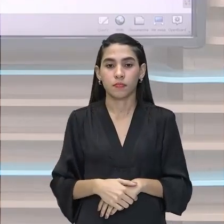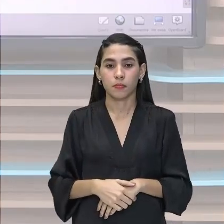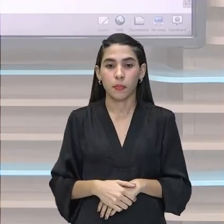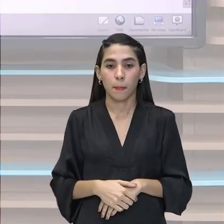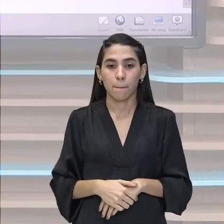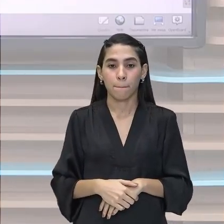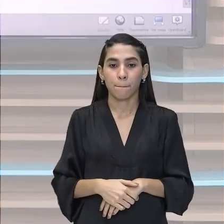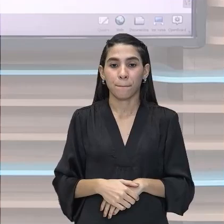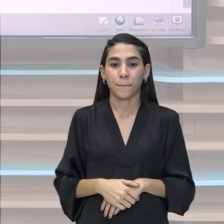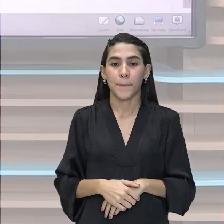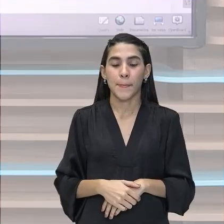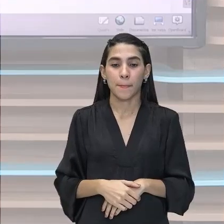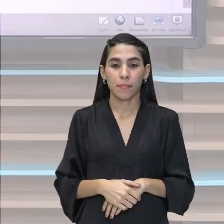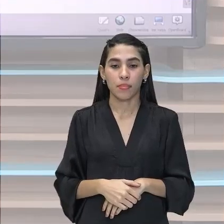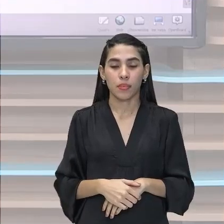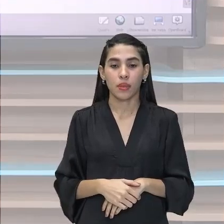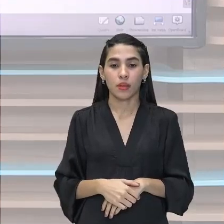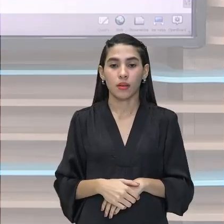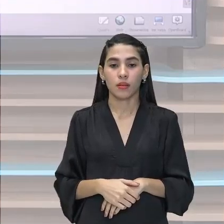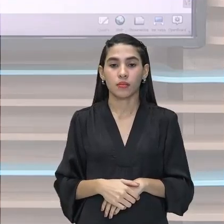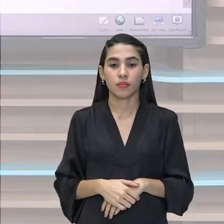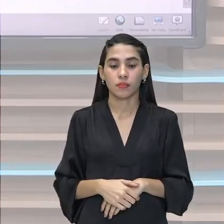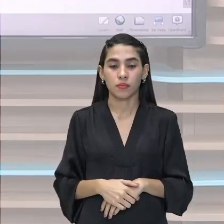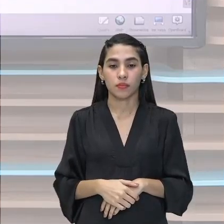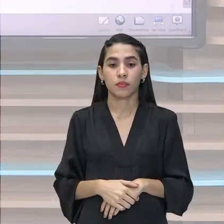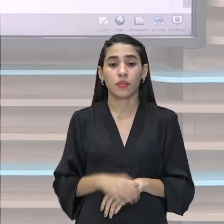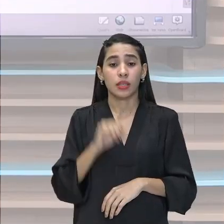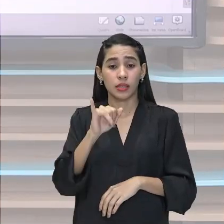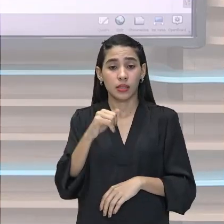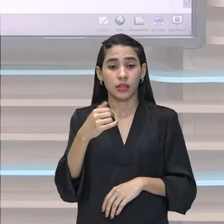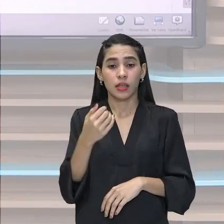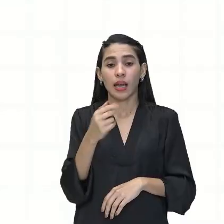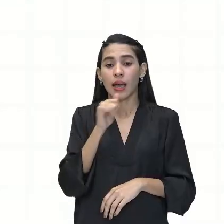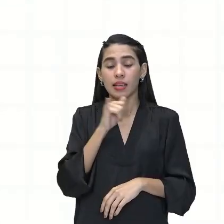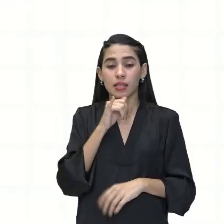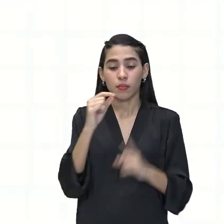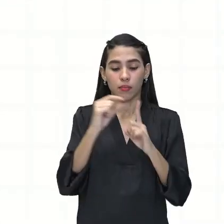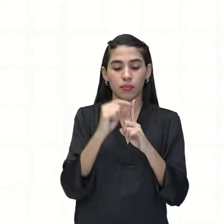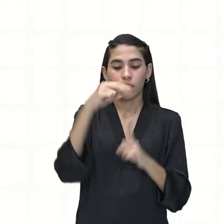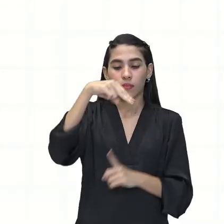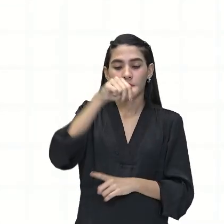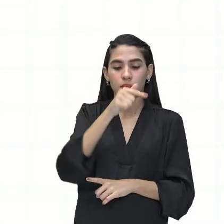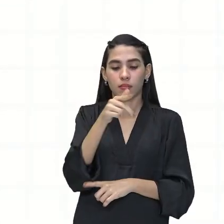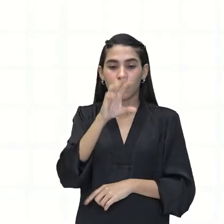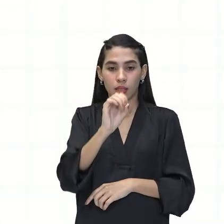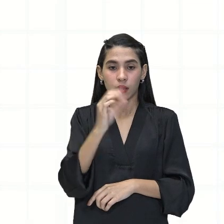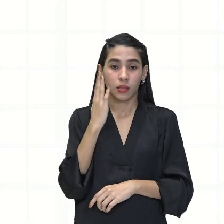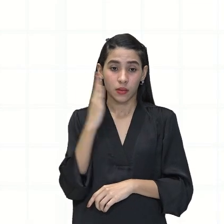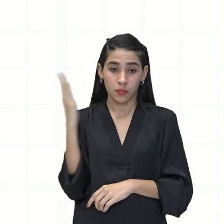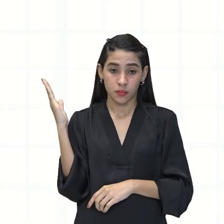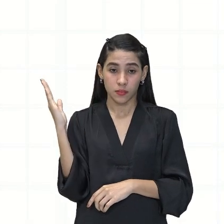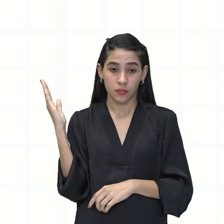Após a aula, não nos chamaram. Se eu tivesse um não bem aqui,